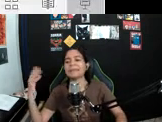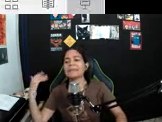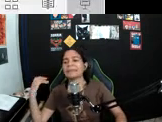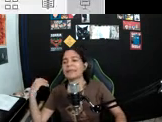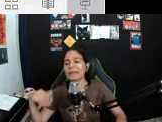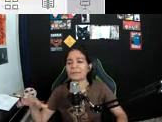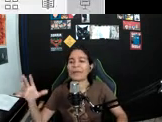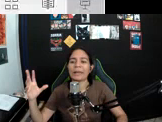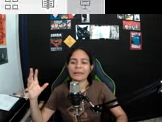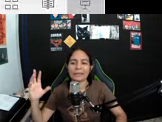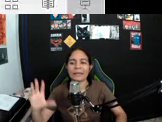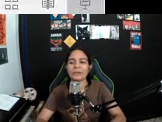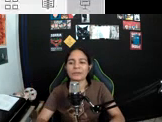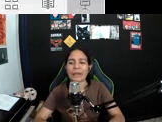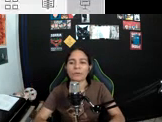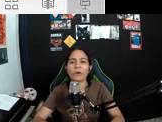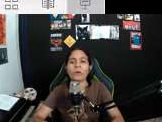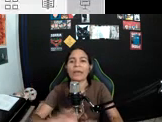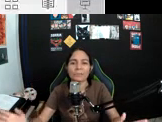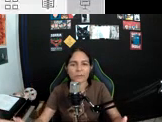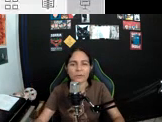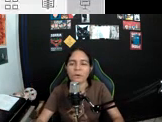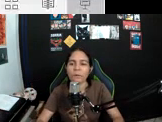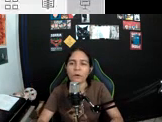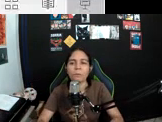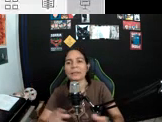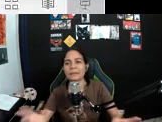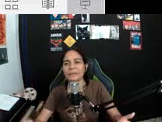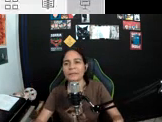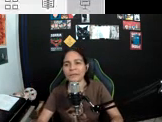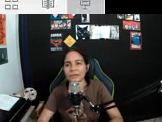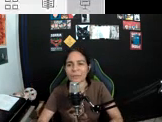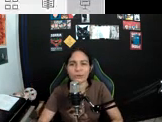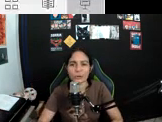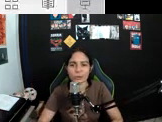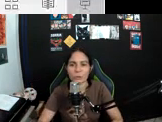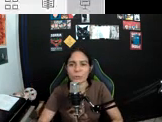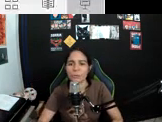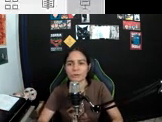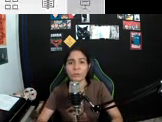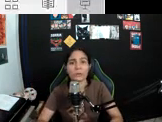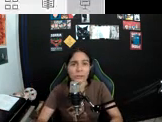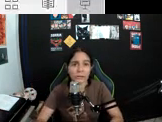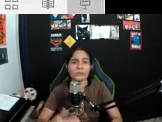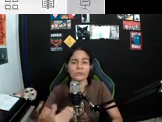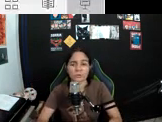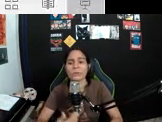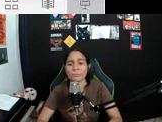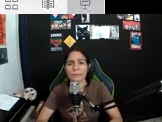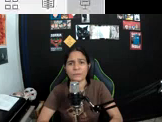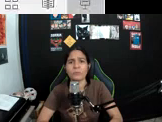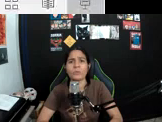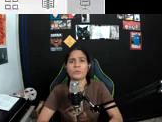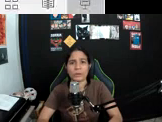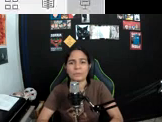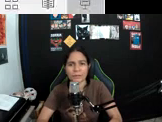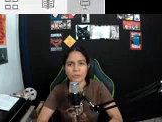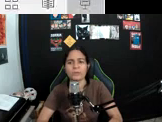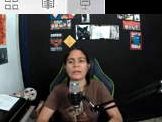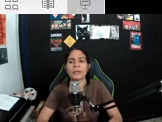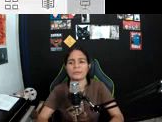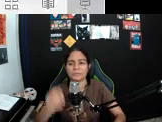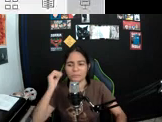de tradição, né? De que as pessoas, qualquer pessoa formada vai ser chamada de doutor porque se formou. Não, doutor não é porque se formou,